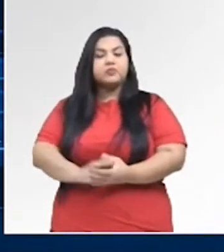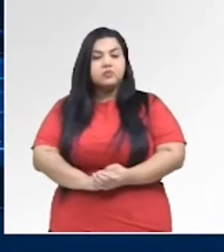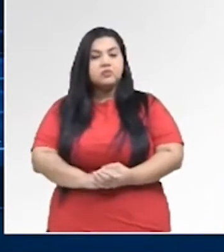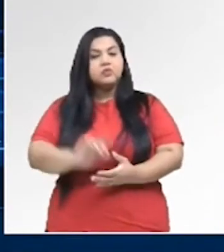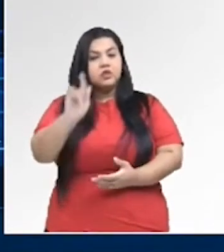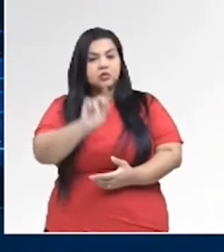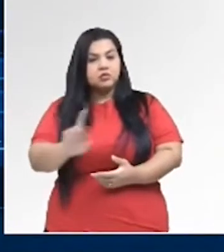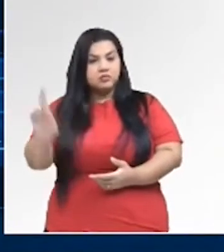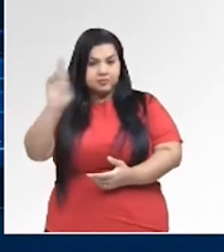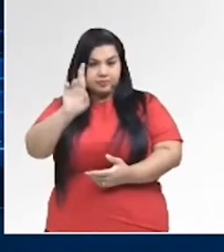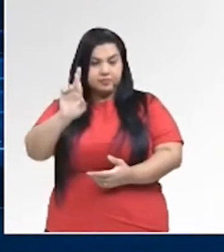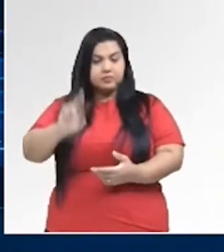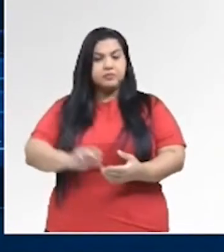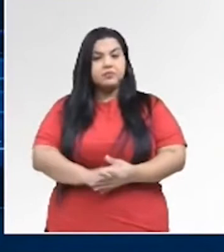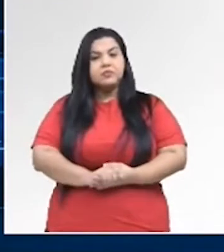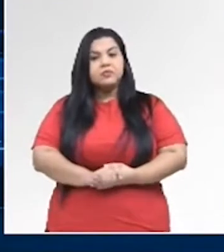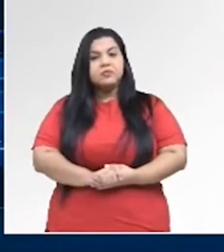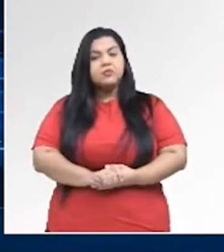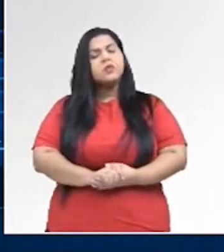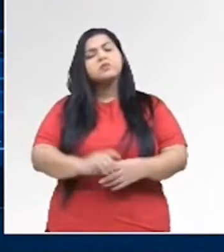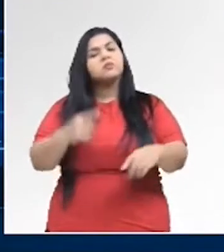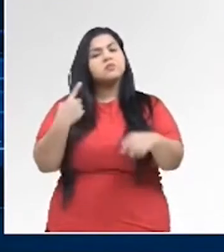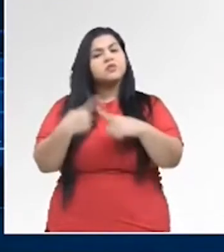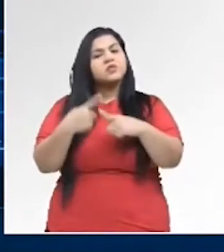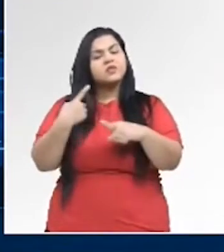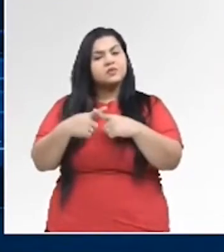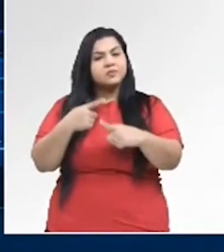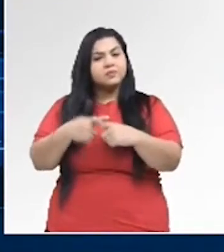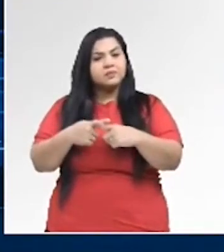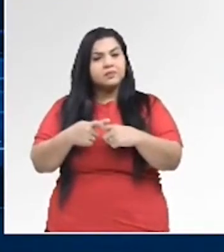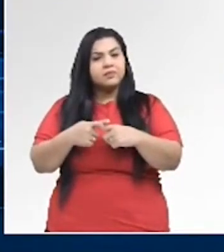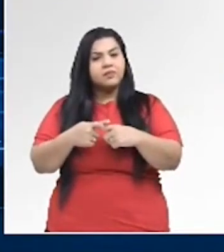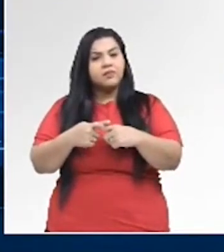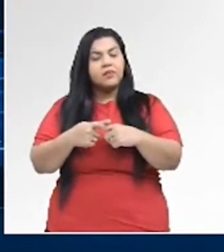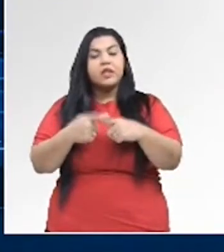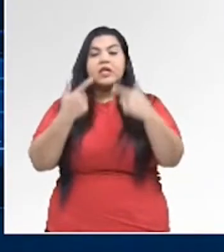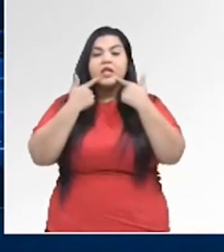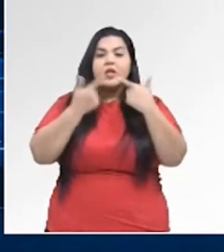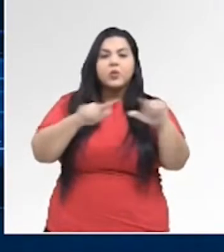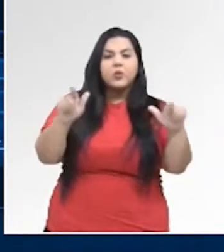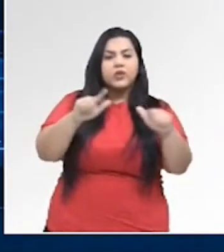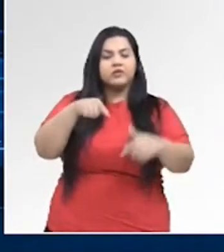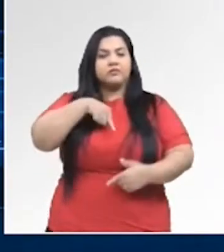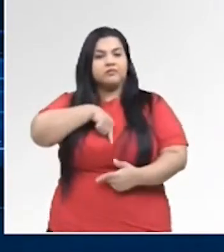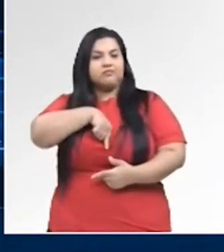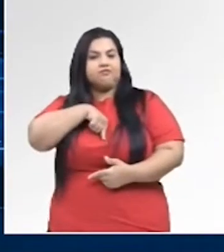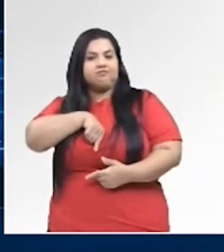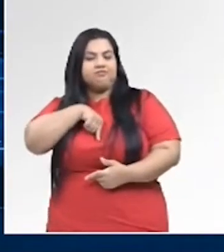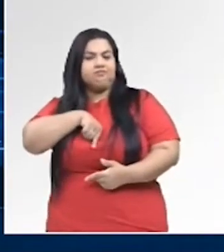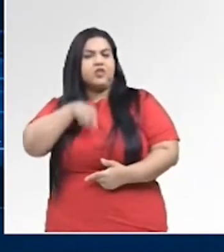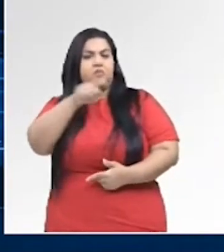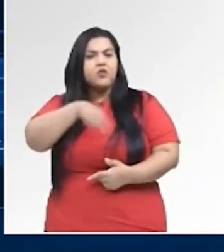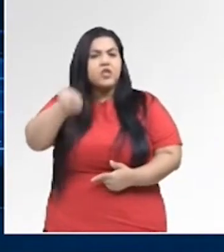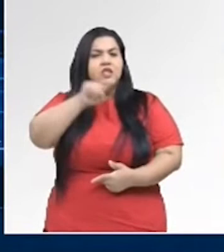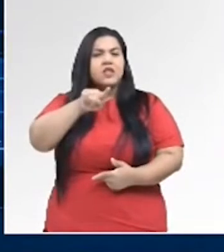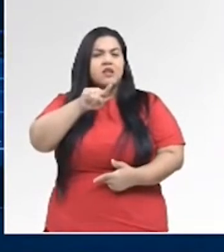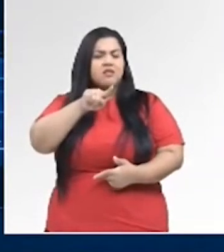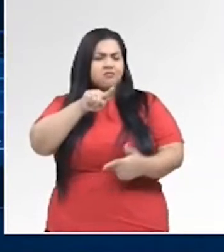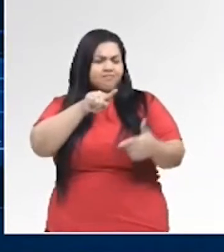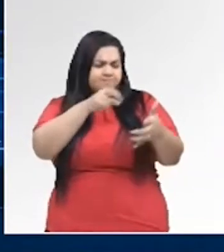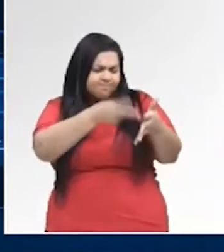conto de Guimarães Rosa. Por quê? Está na linguagem subjetiva. Você requer